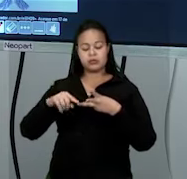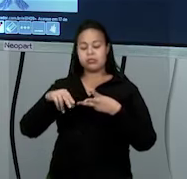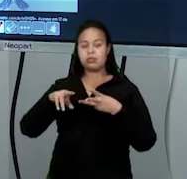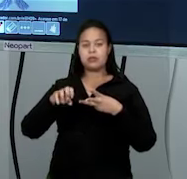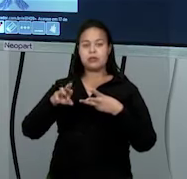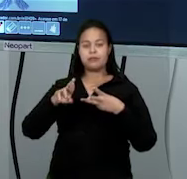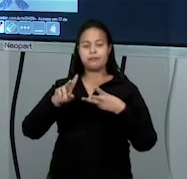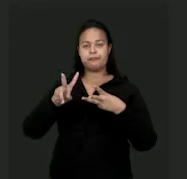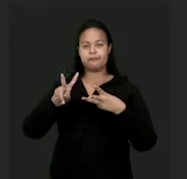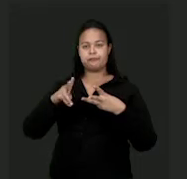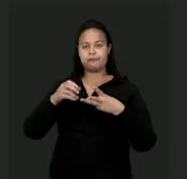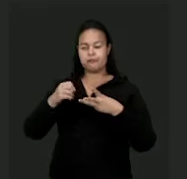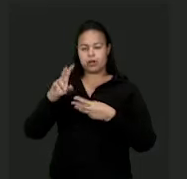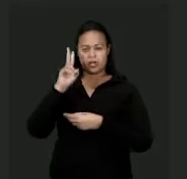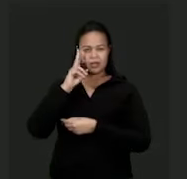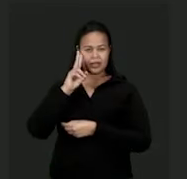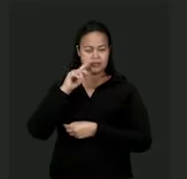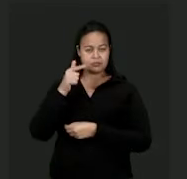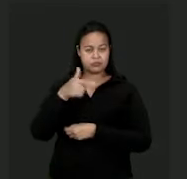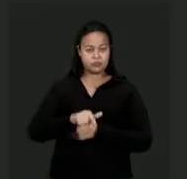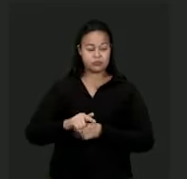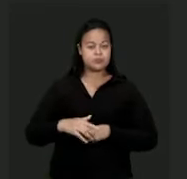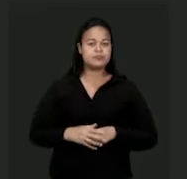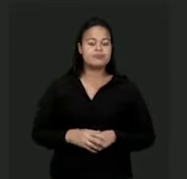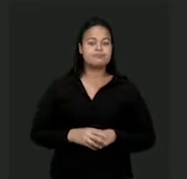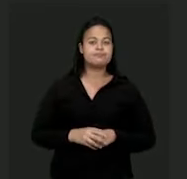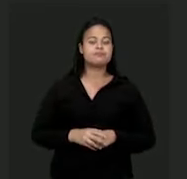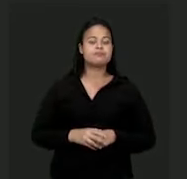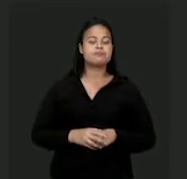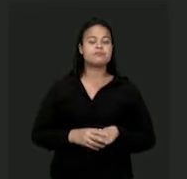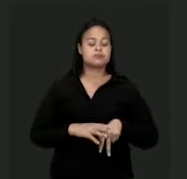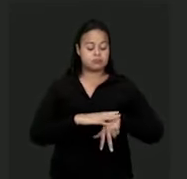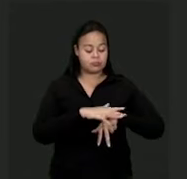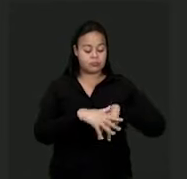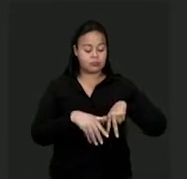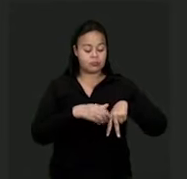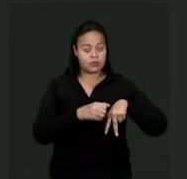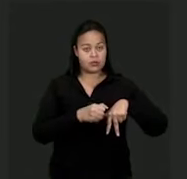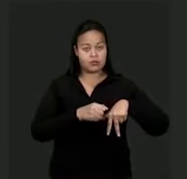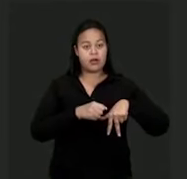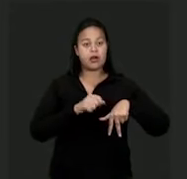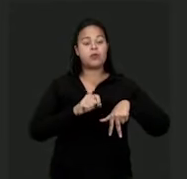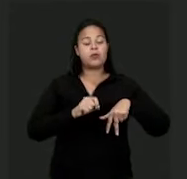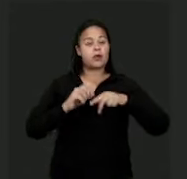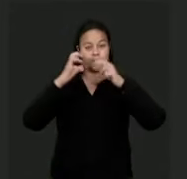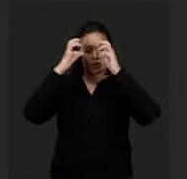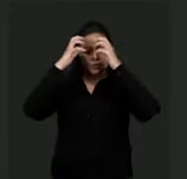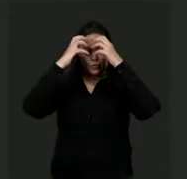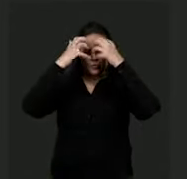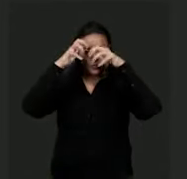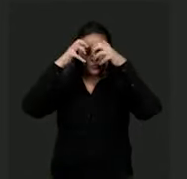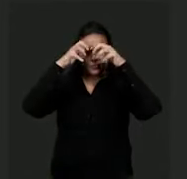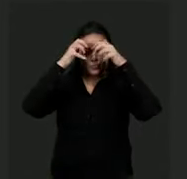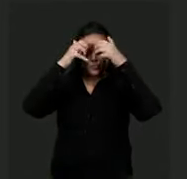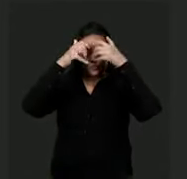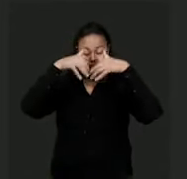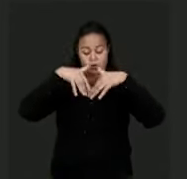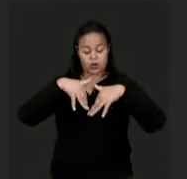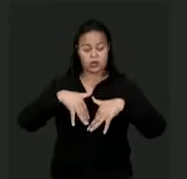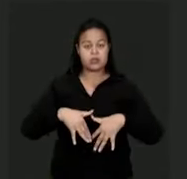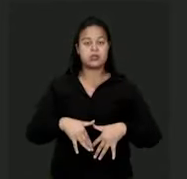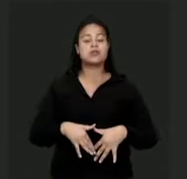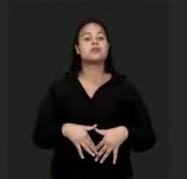Então, relembrando, o nosso sistema nervoso central, ele vai ser formado